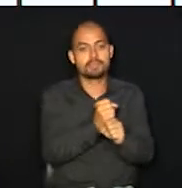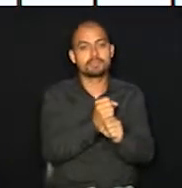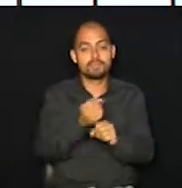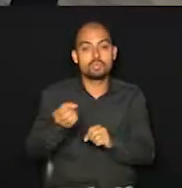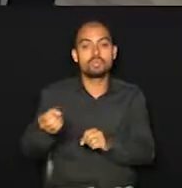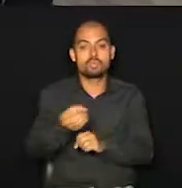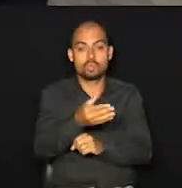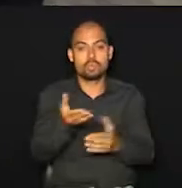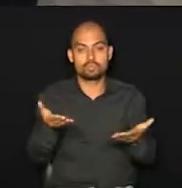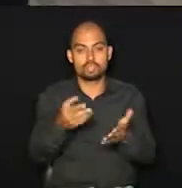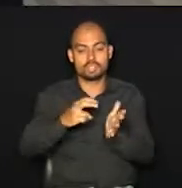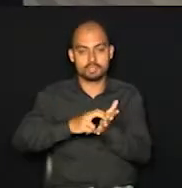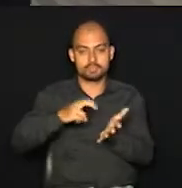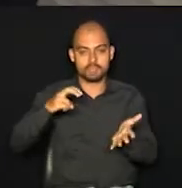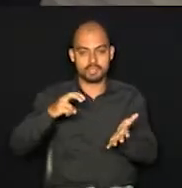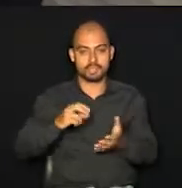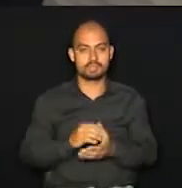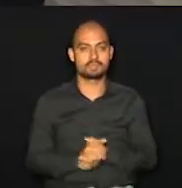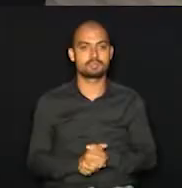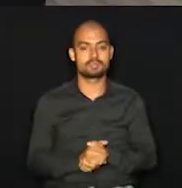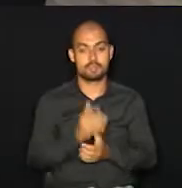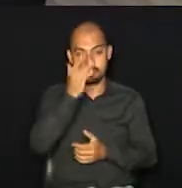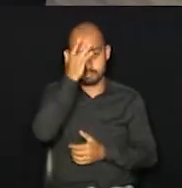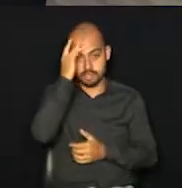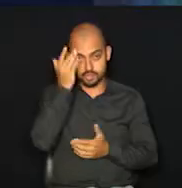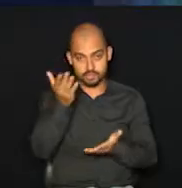atualizados nesta manhã. São